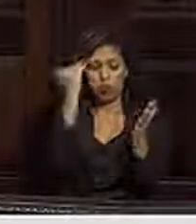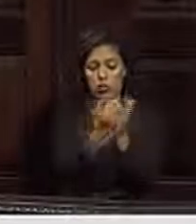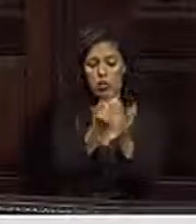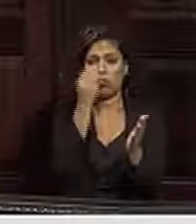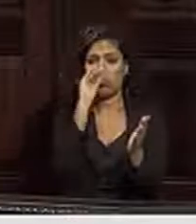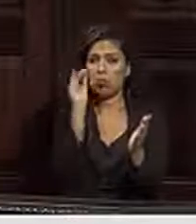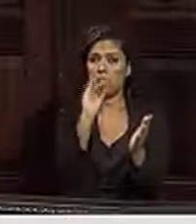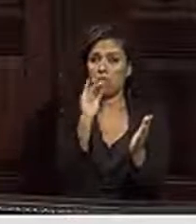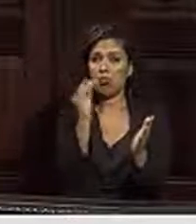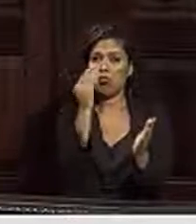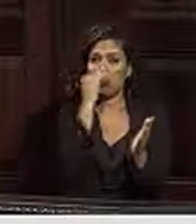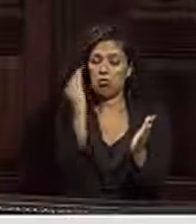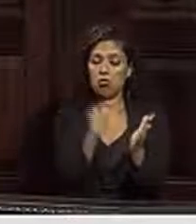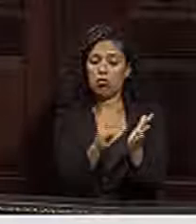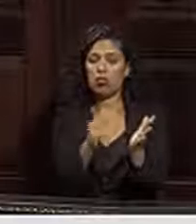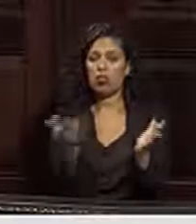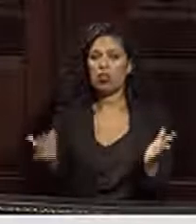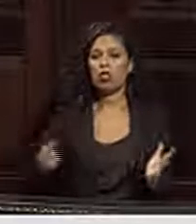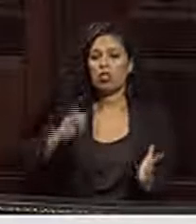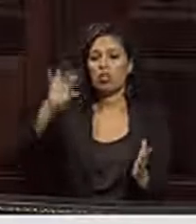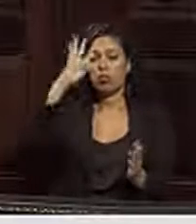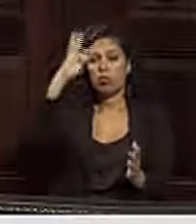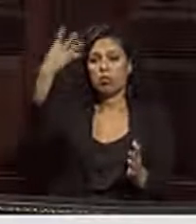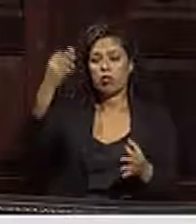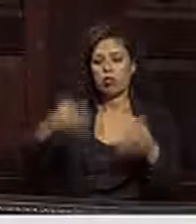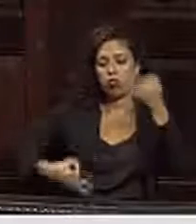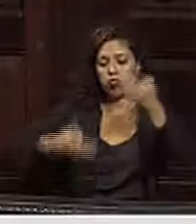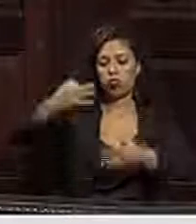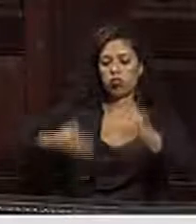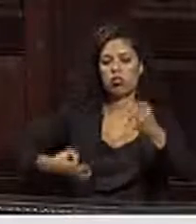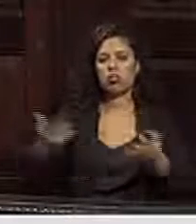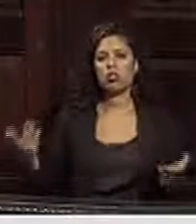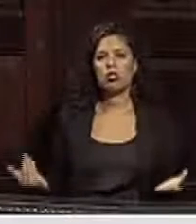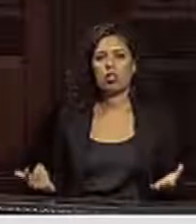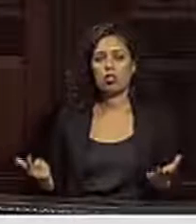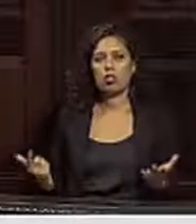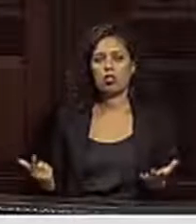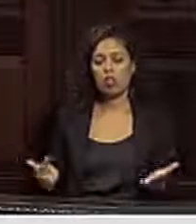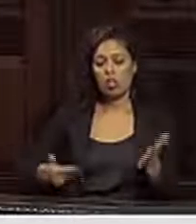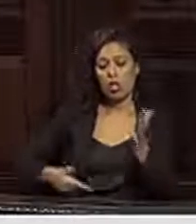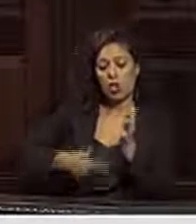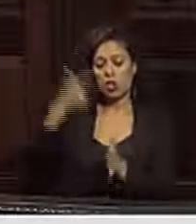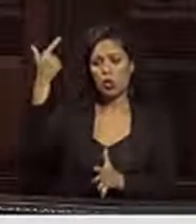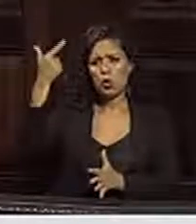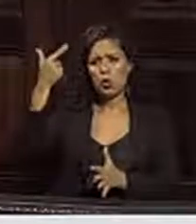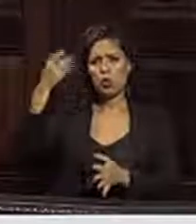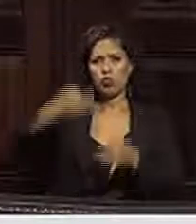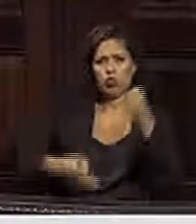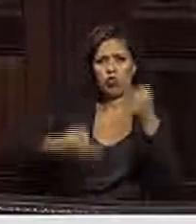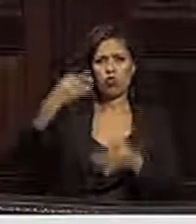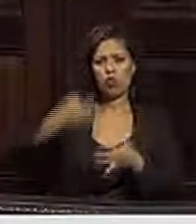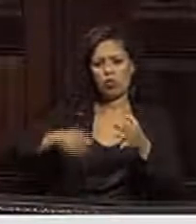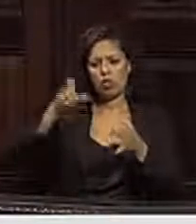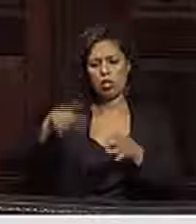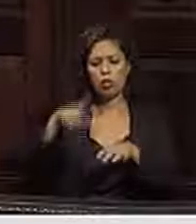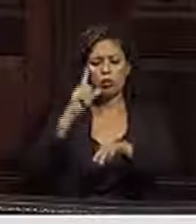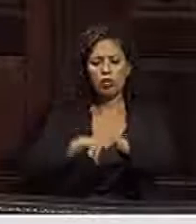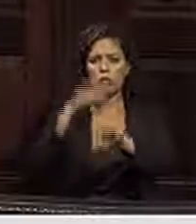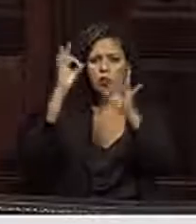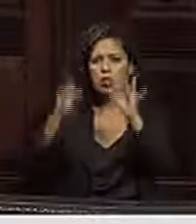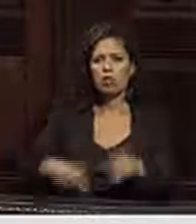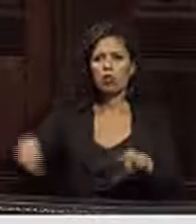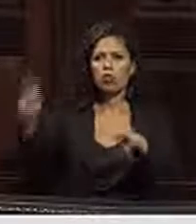Se o judiciário decidir que a segunda instância é o momento de